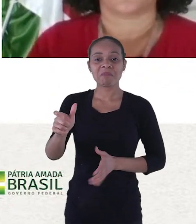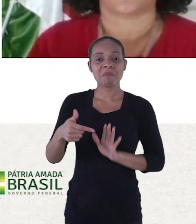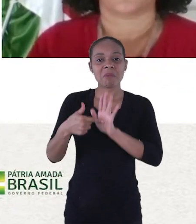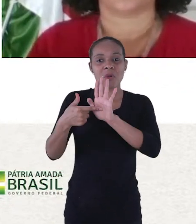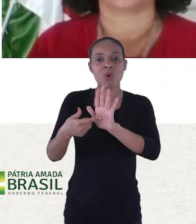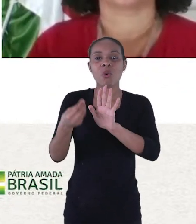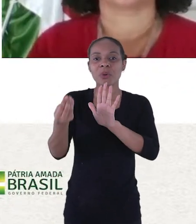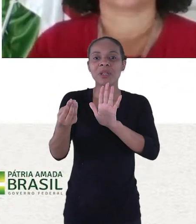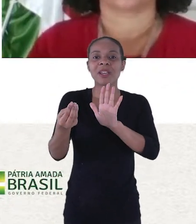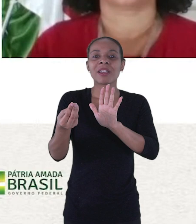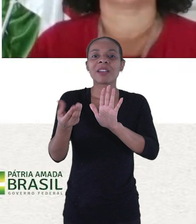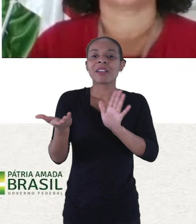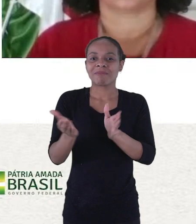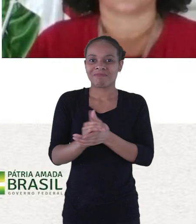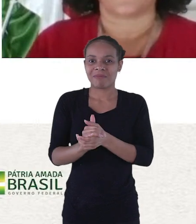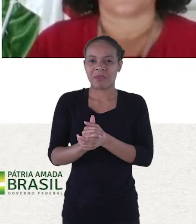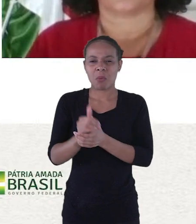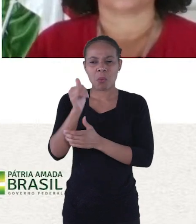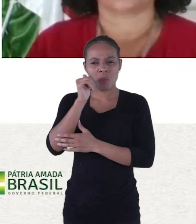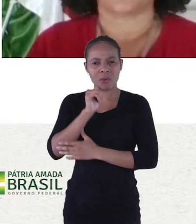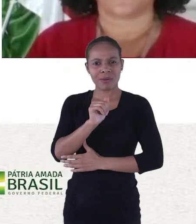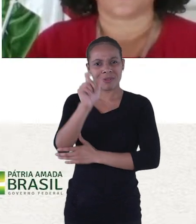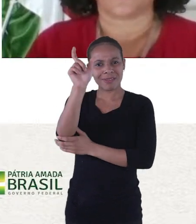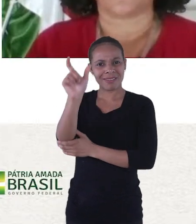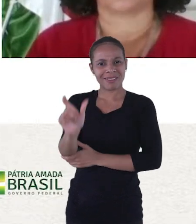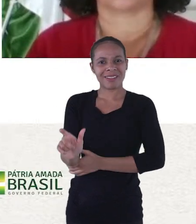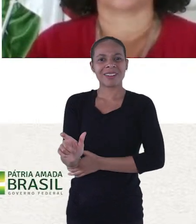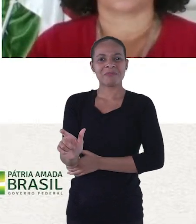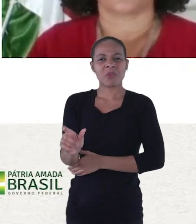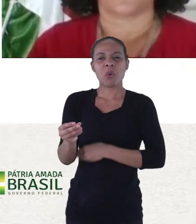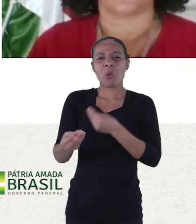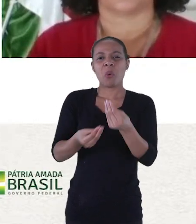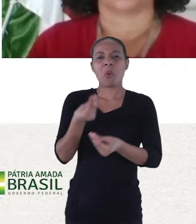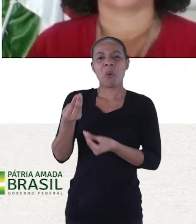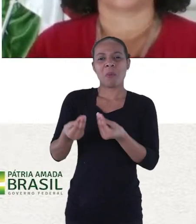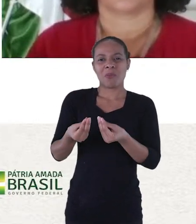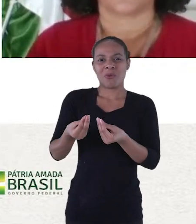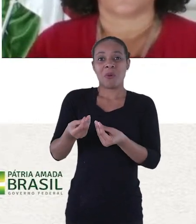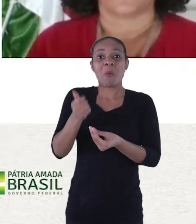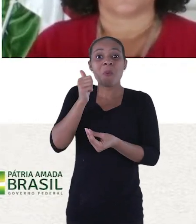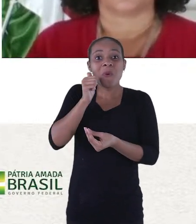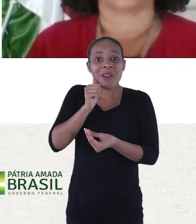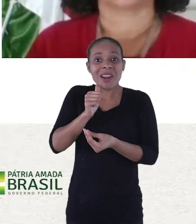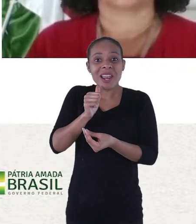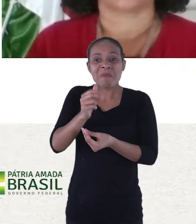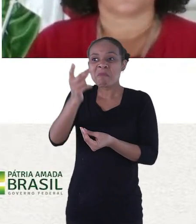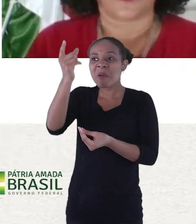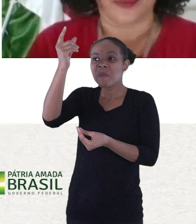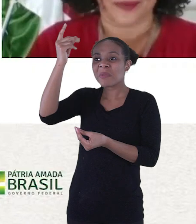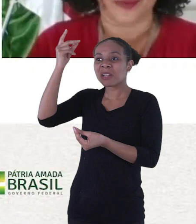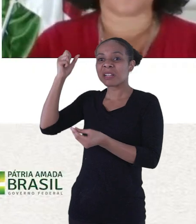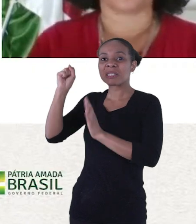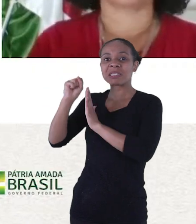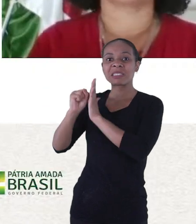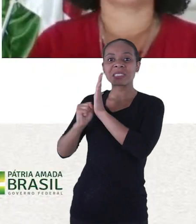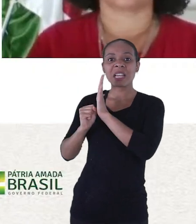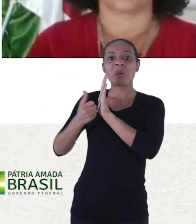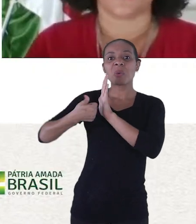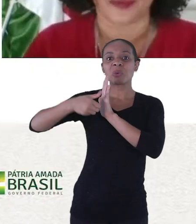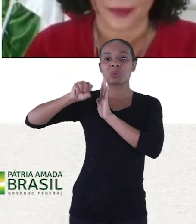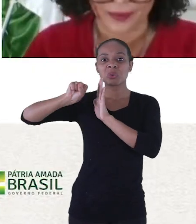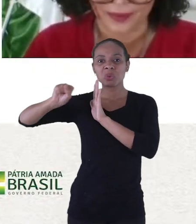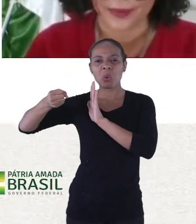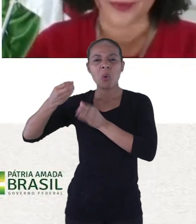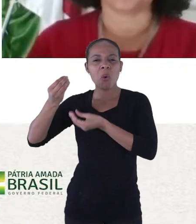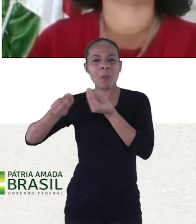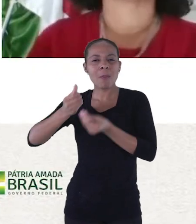Carolina refunda a participação da mulher na literatura, que vem lá do século XVIII, com Rosa Maria